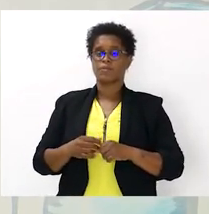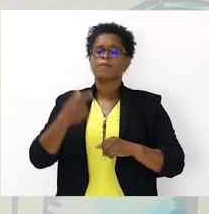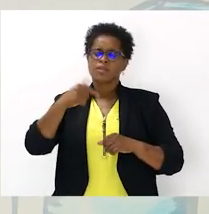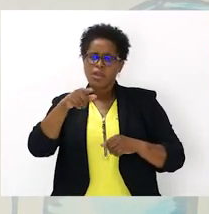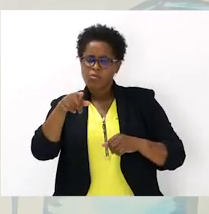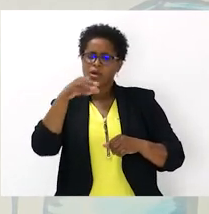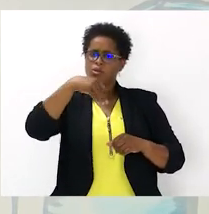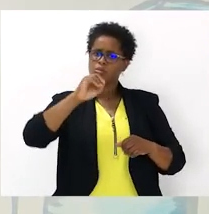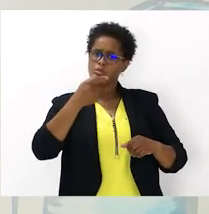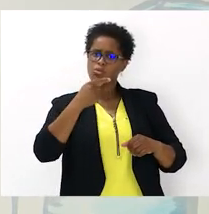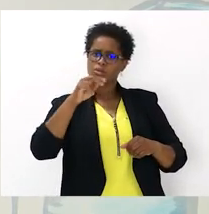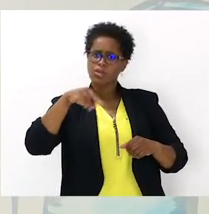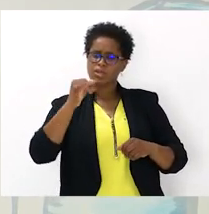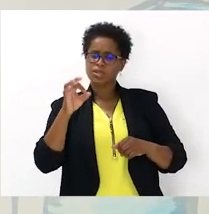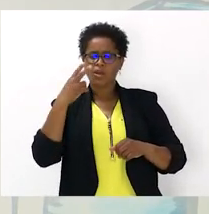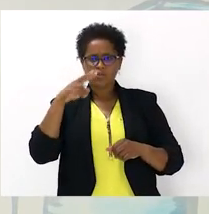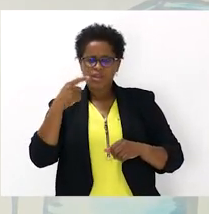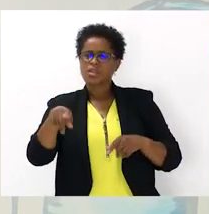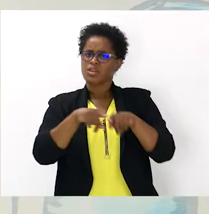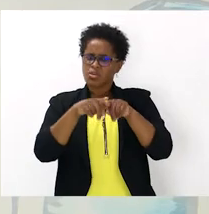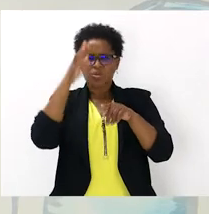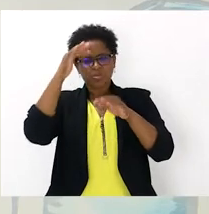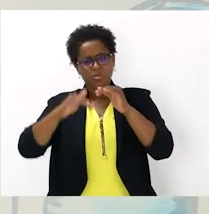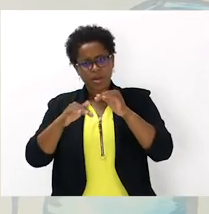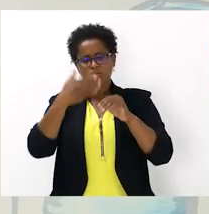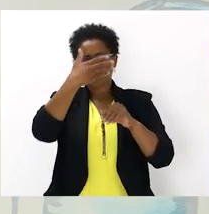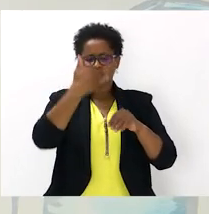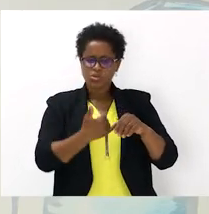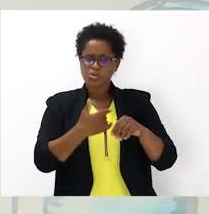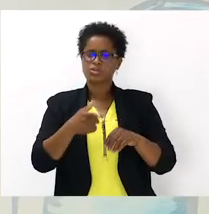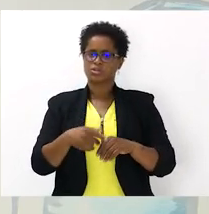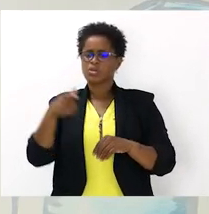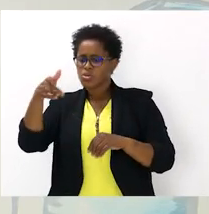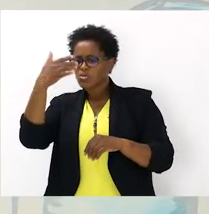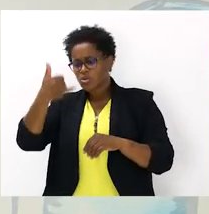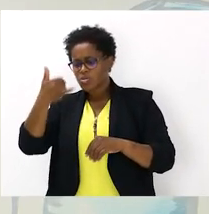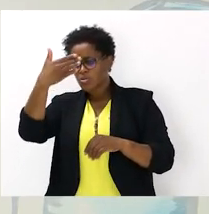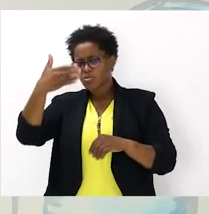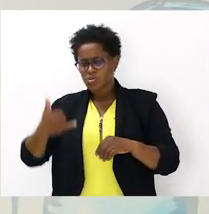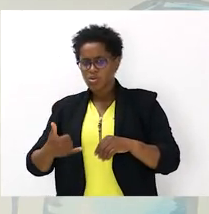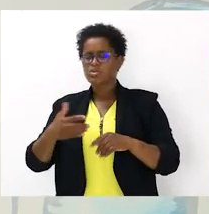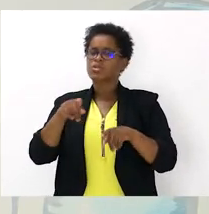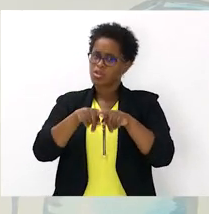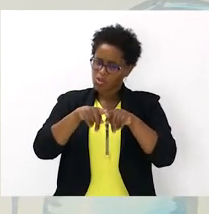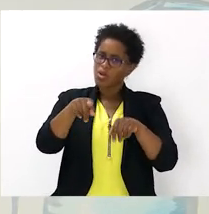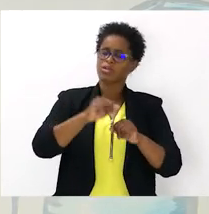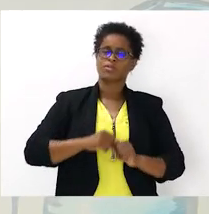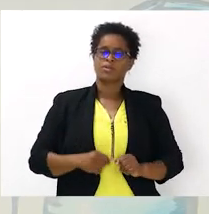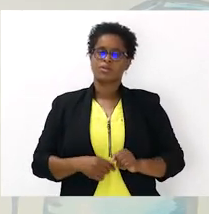Estamos perante uma potência. Vamos ver. Tem a mesma base? 1 sobre 2. E 1 sobre 2? Tem a mesma base,